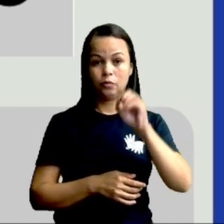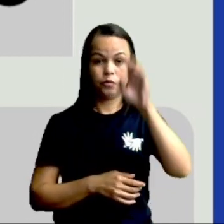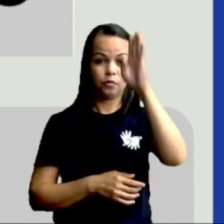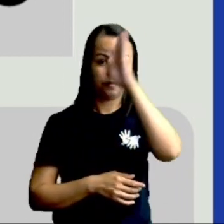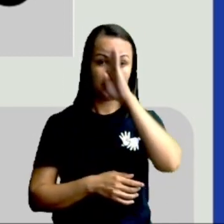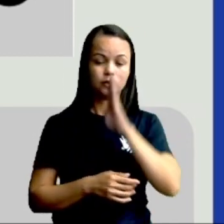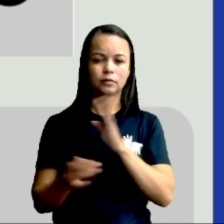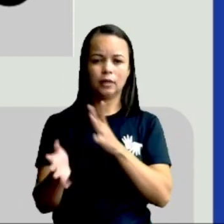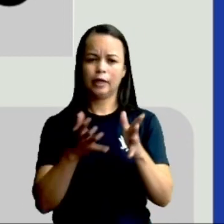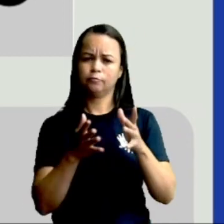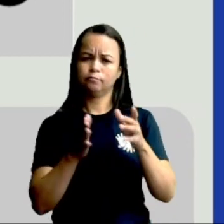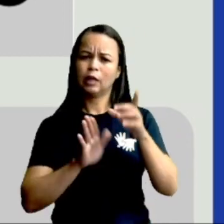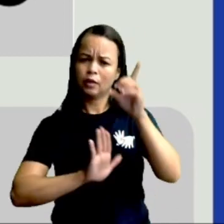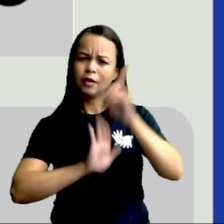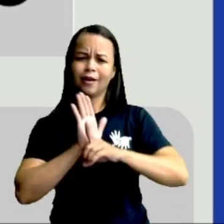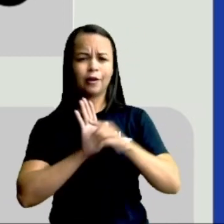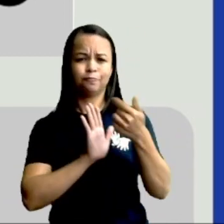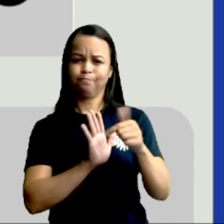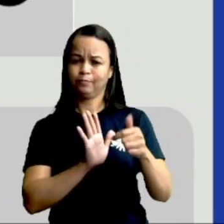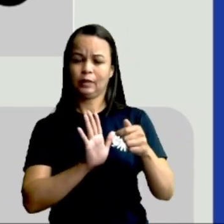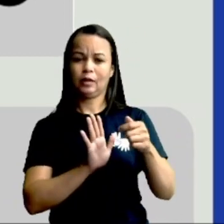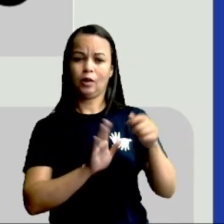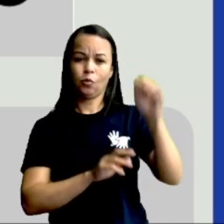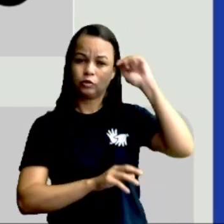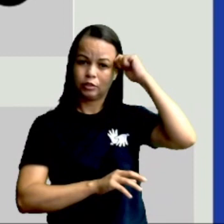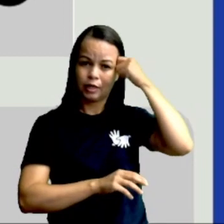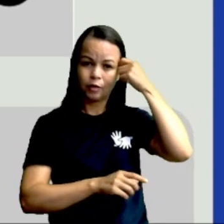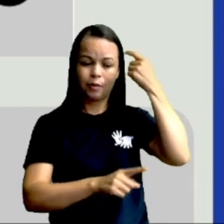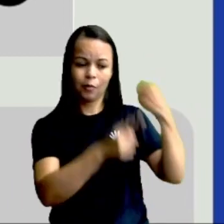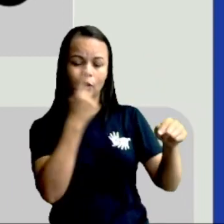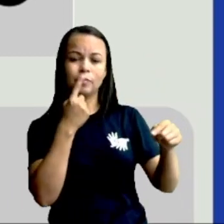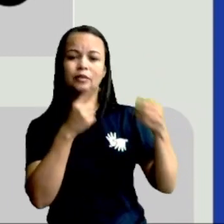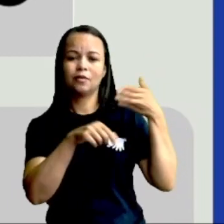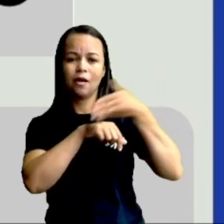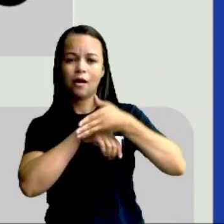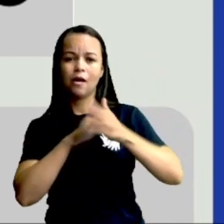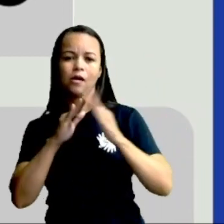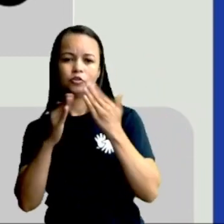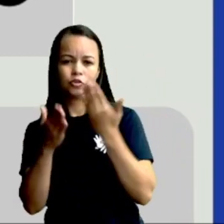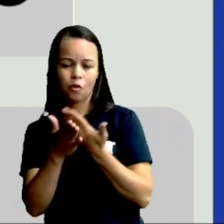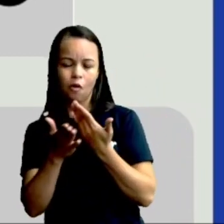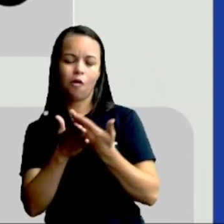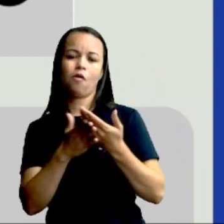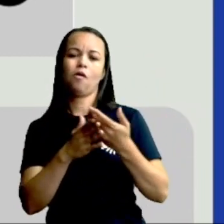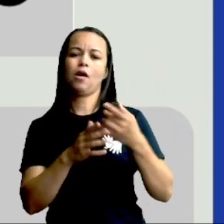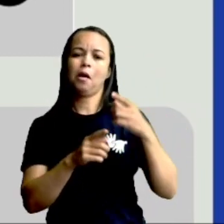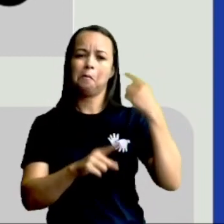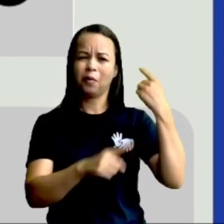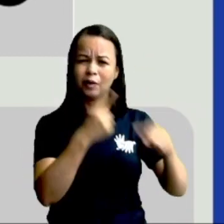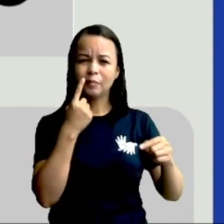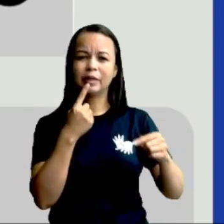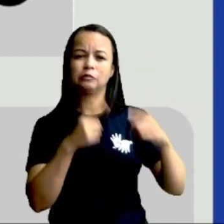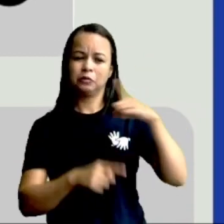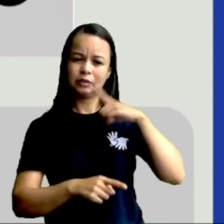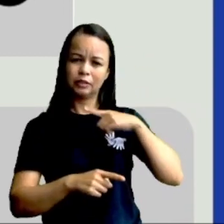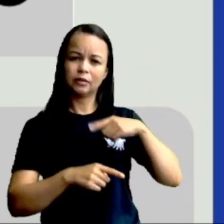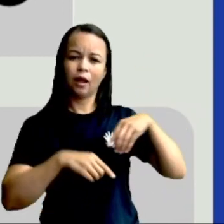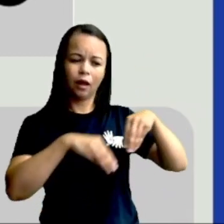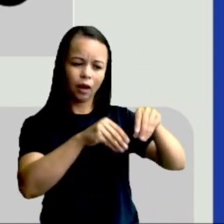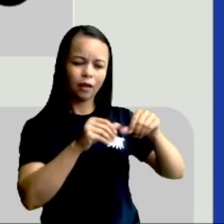seus direitos. Os negros eram proibidos de ir à escola, proibidos de possuir terras,